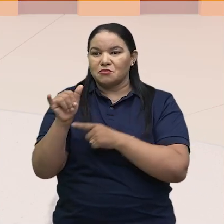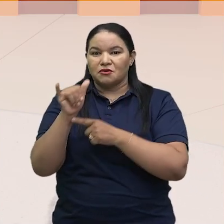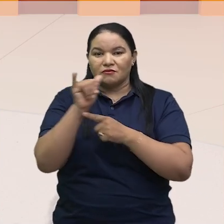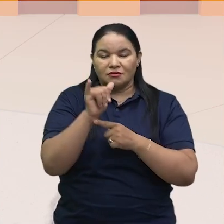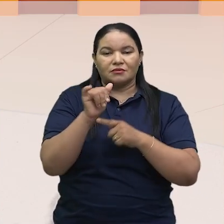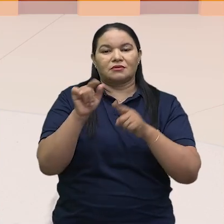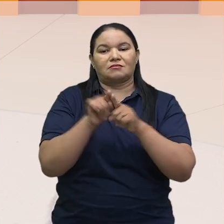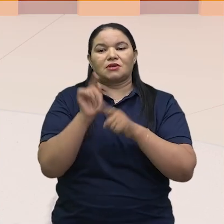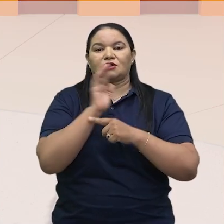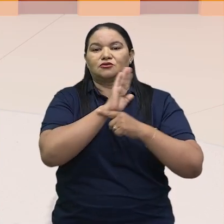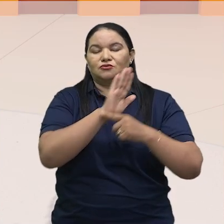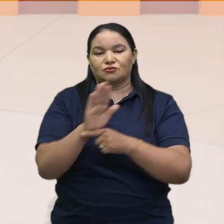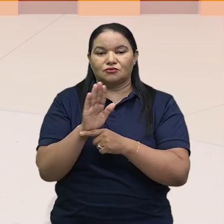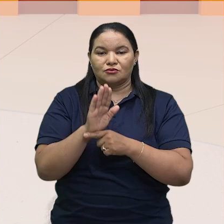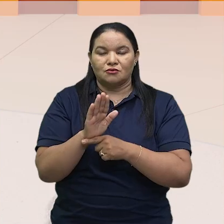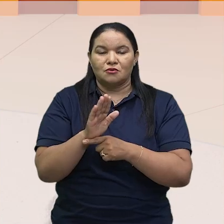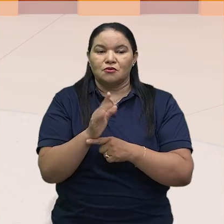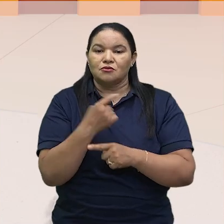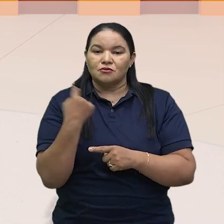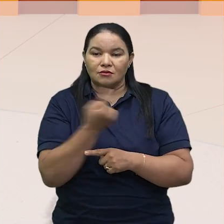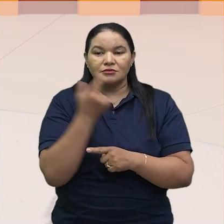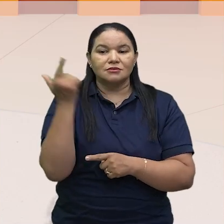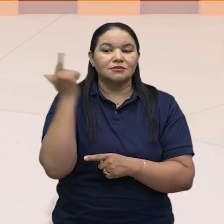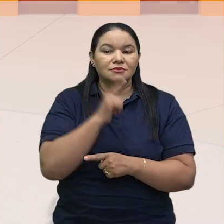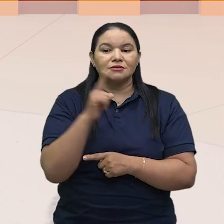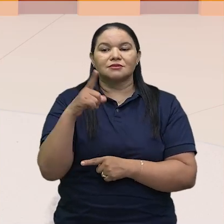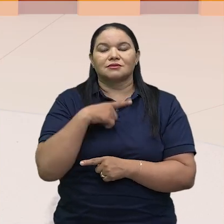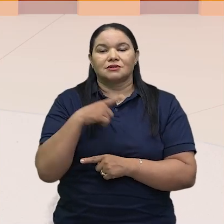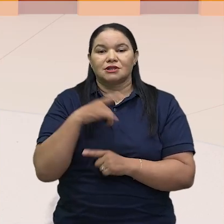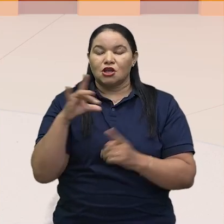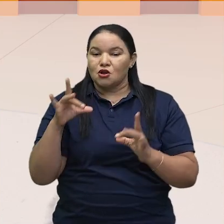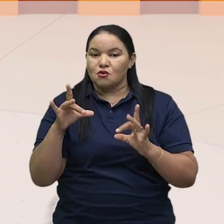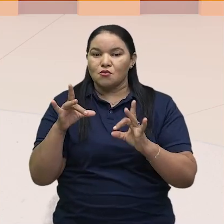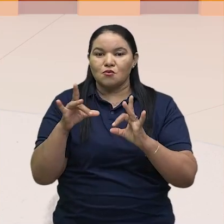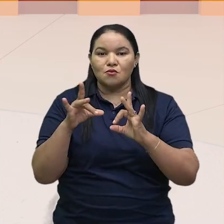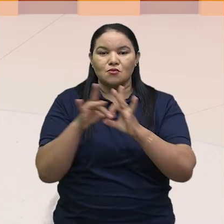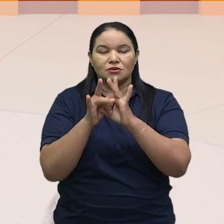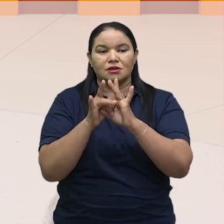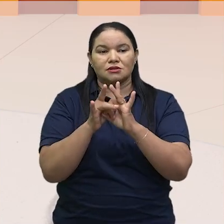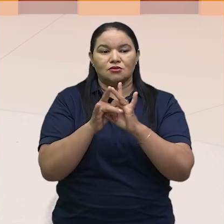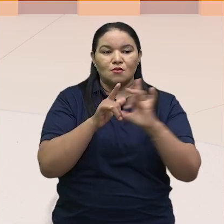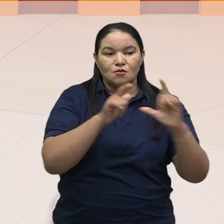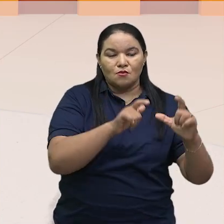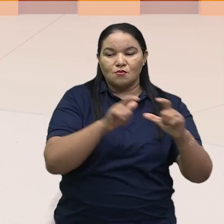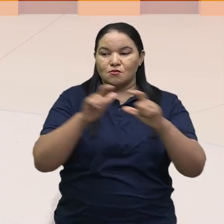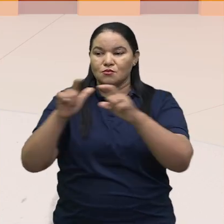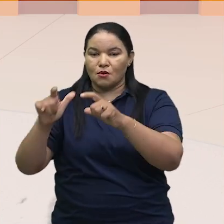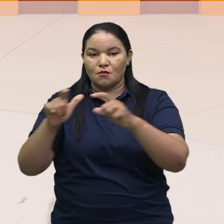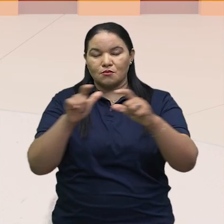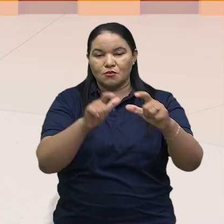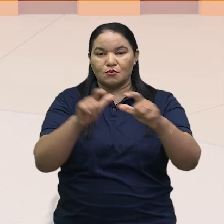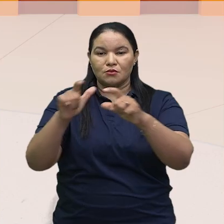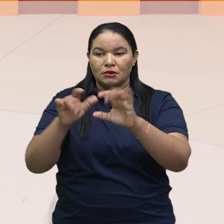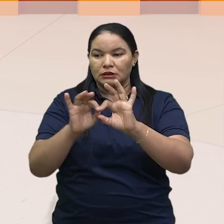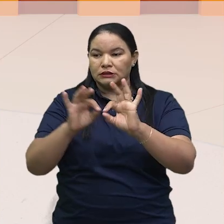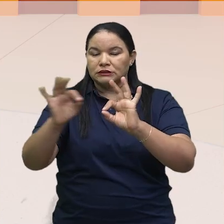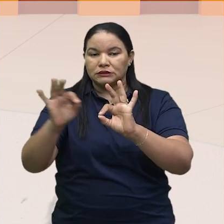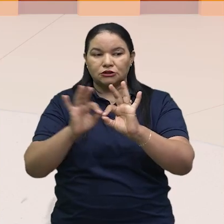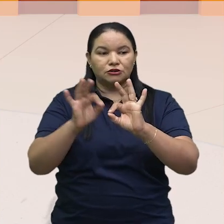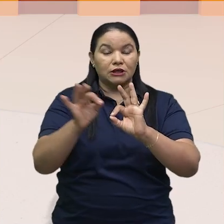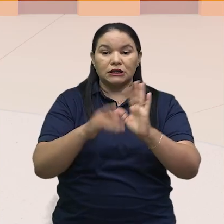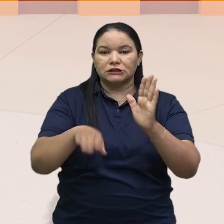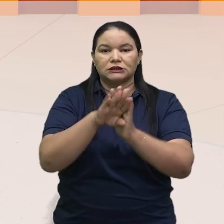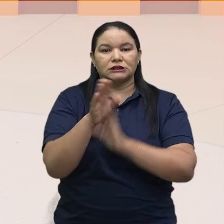ela contribuiu para que a gente tivesse ali uma maior conexão, né, entre os lugares e, consequentemente, uma